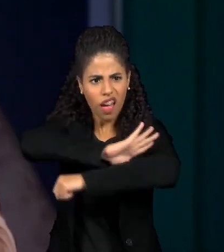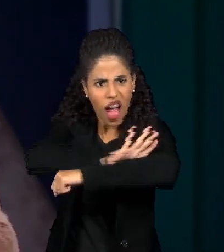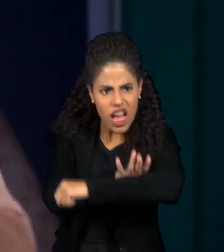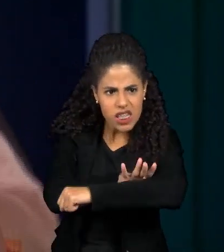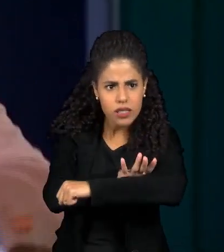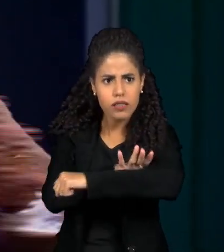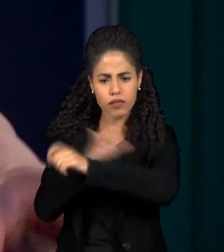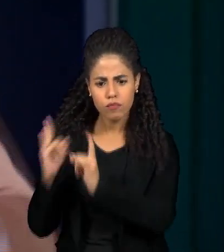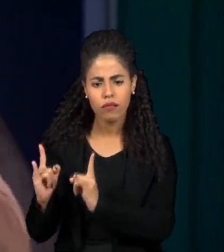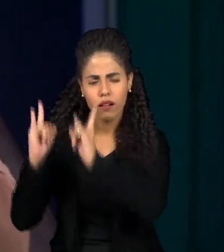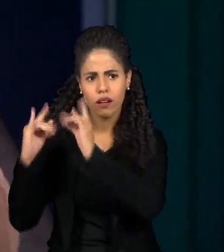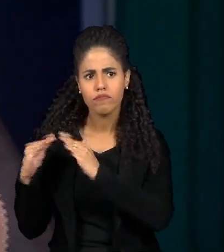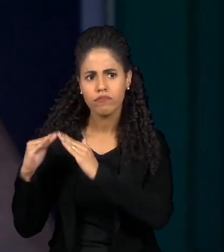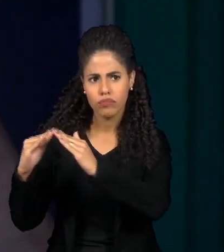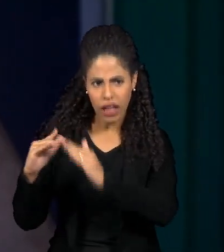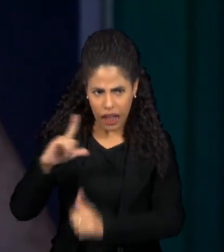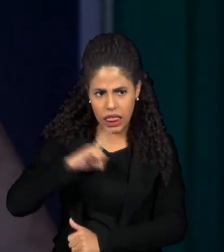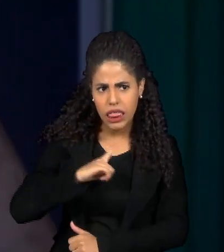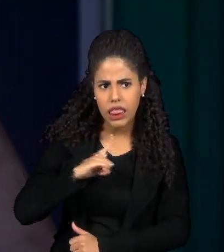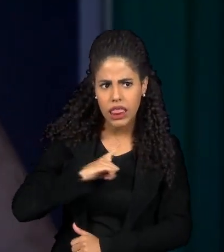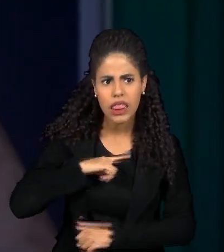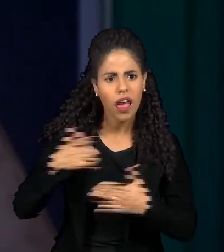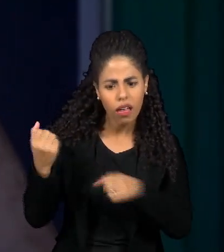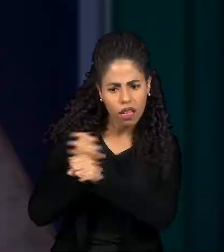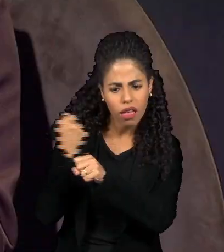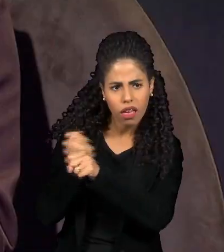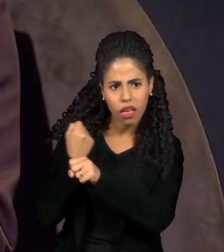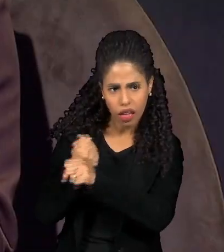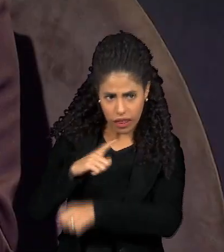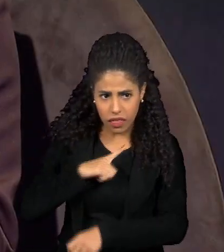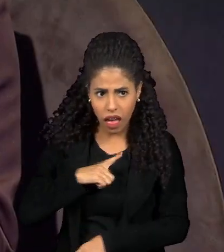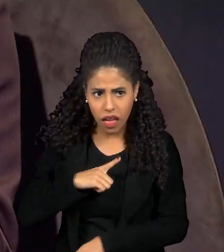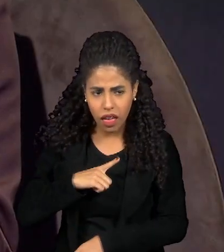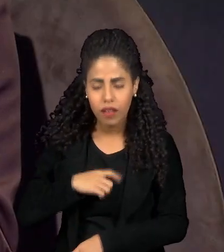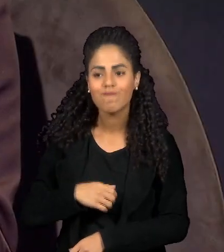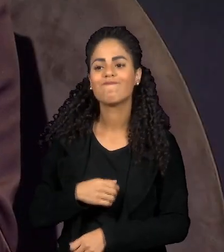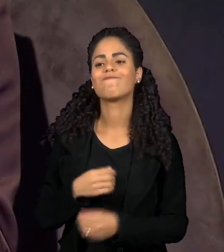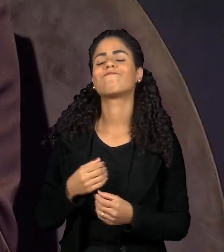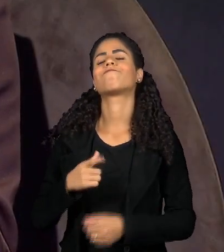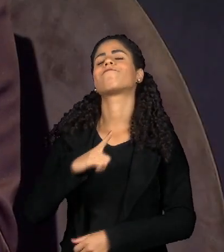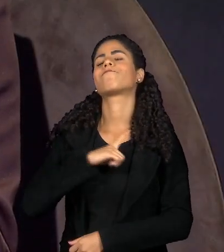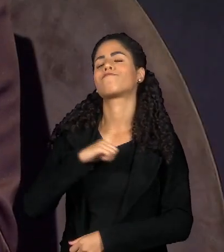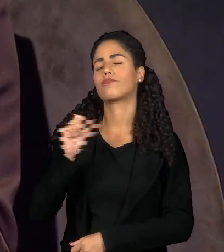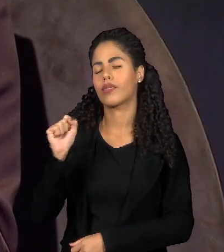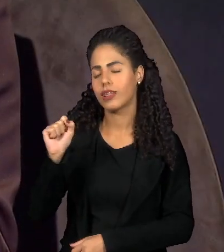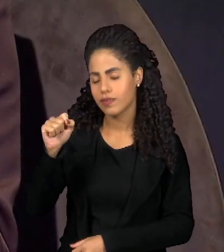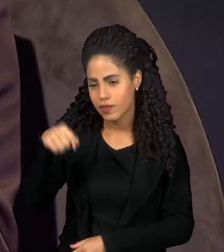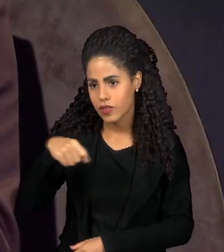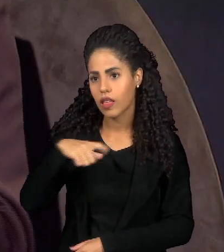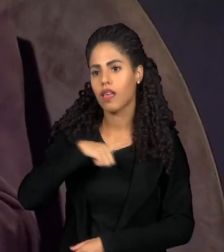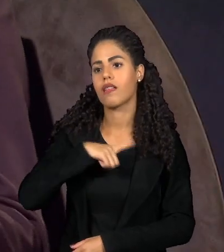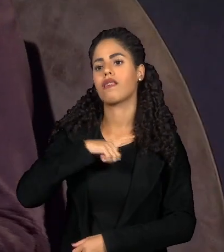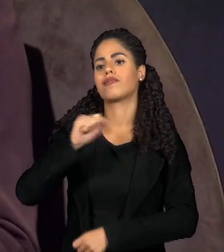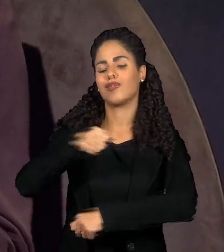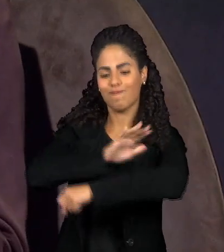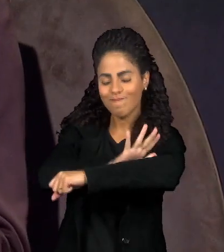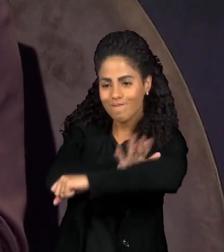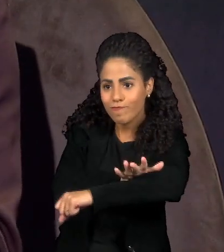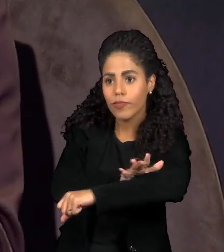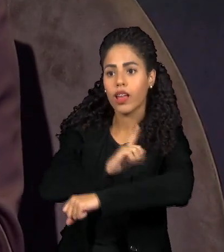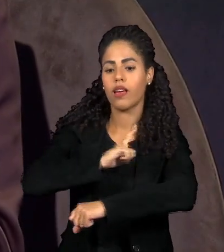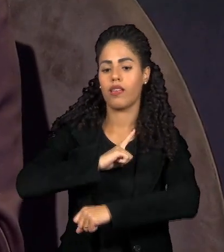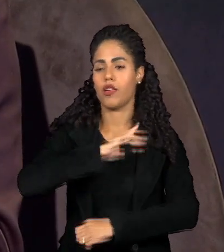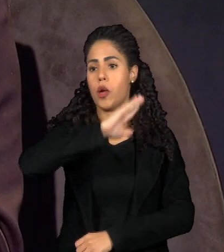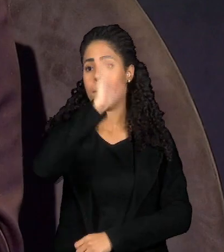imobiliário? Tem racismo no ambiente da construção civil? Muito, né? Ainda existe, como em todo o Brasil existe,